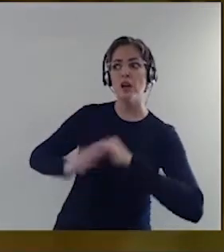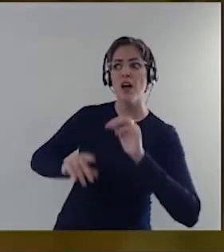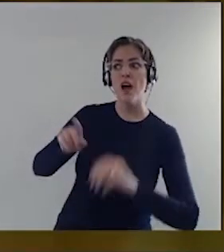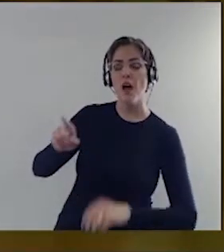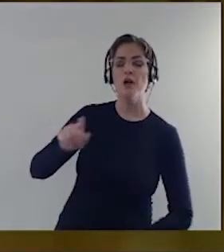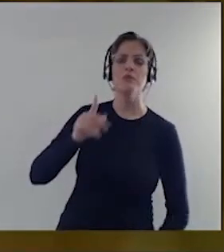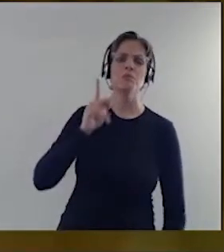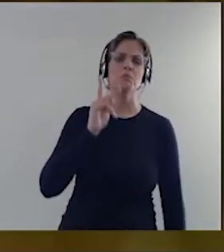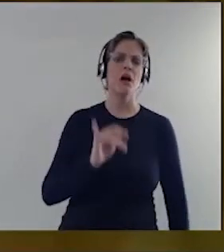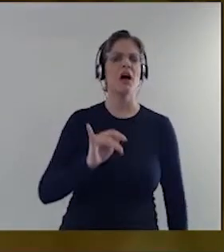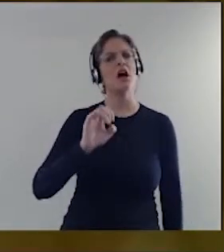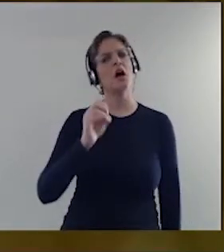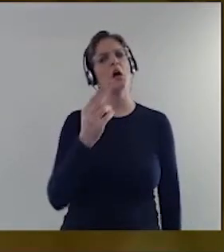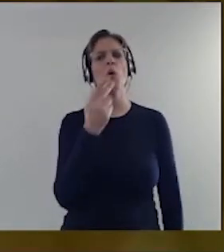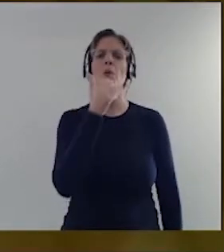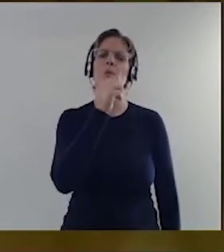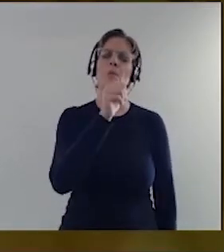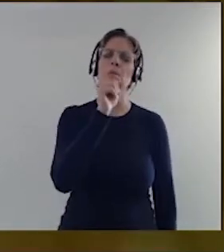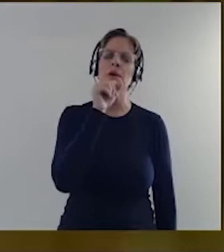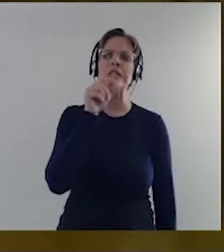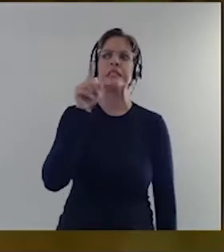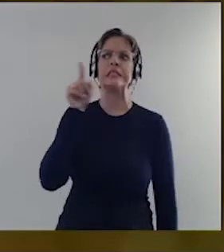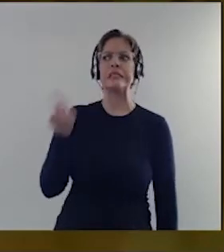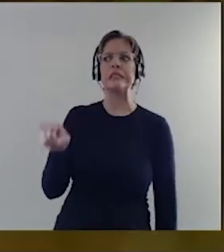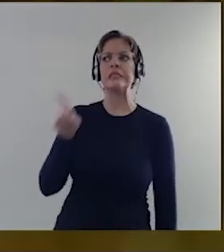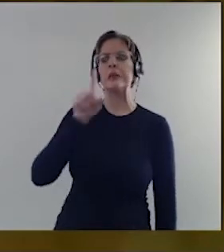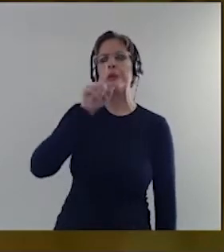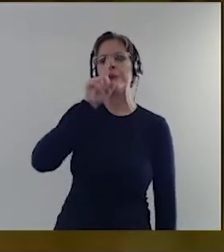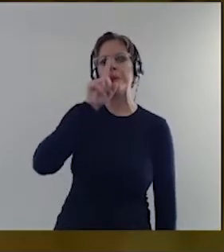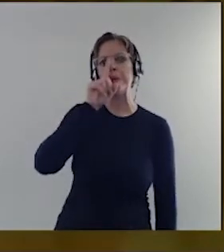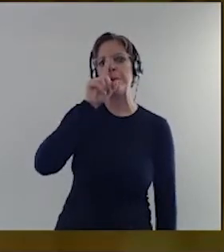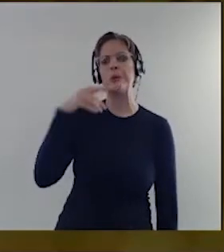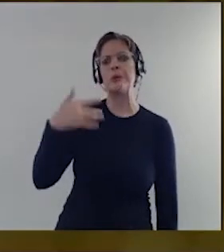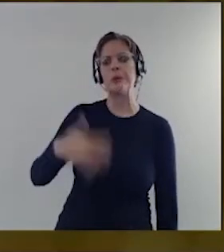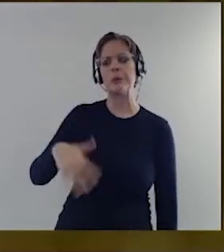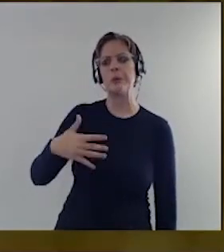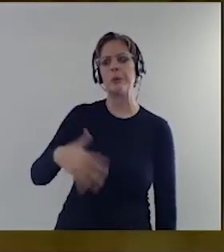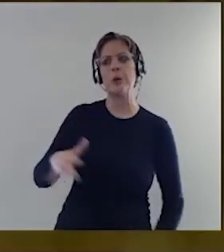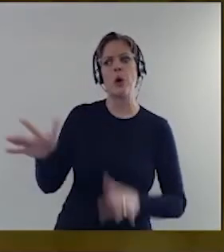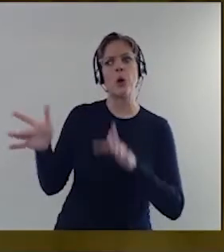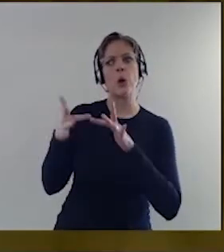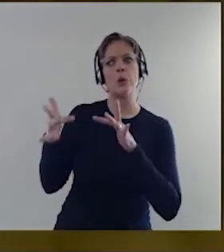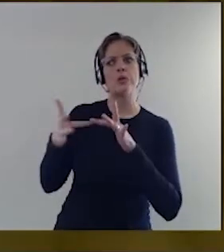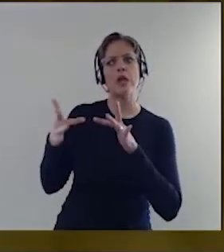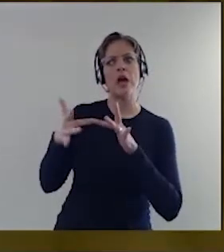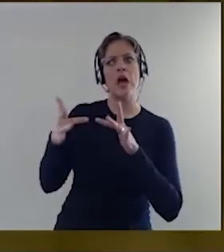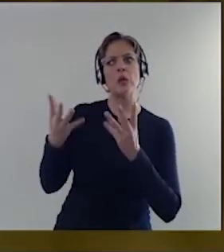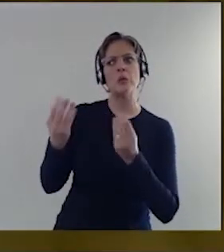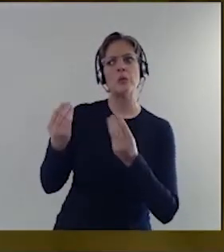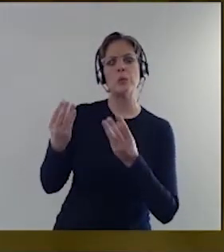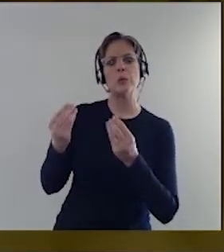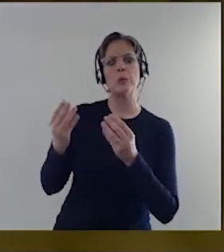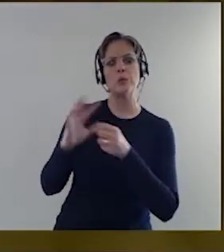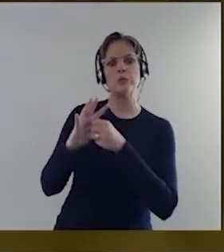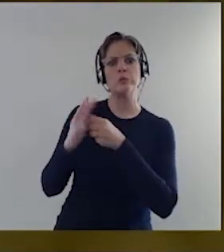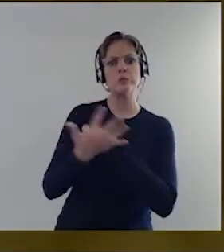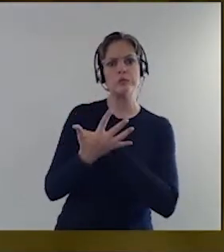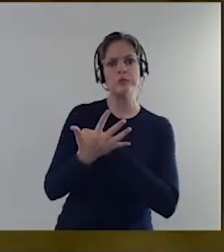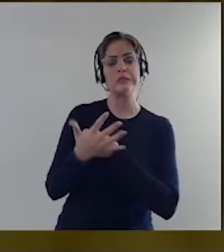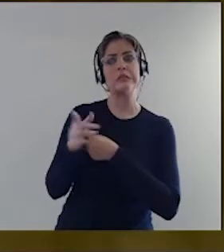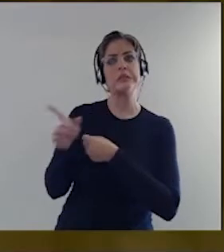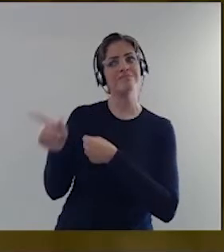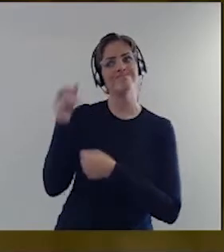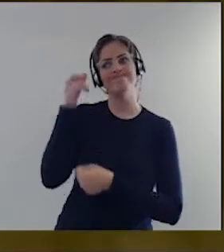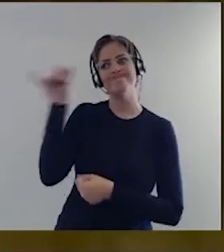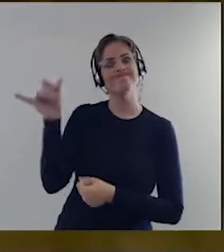ou mãe, fosse daquelas de frente de linha, né, que estivessem convivendo mais proximamente com